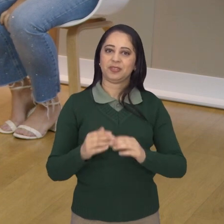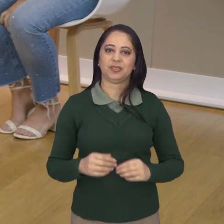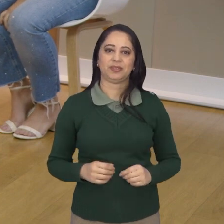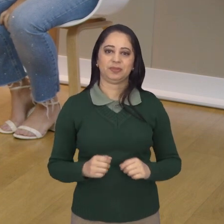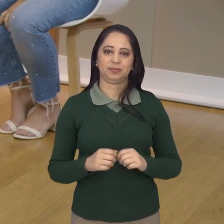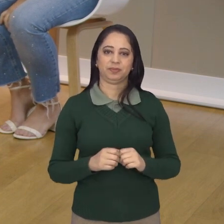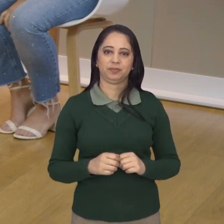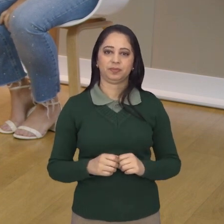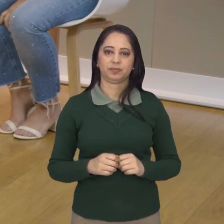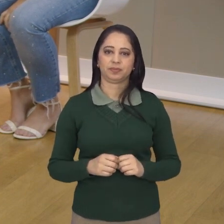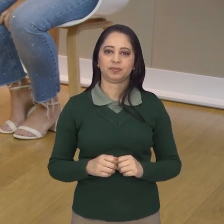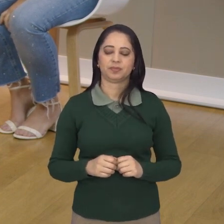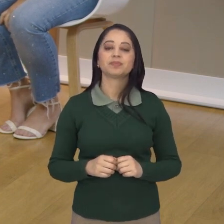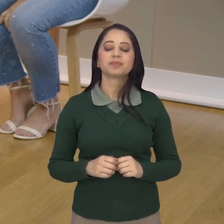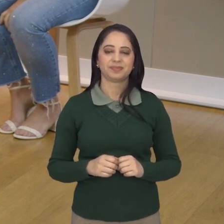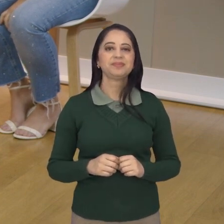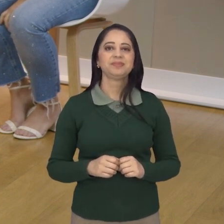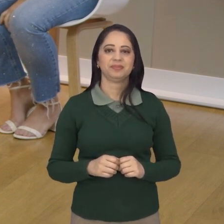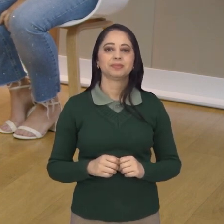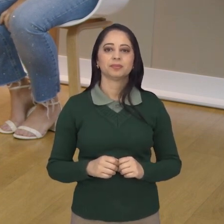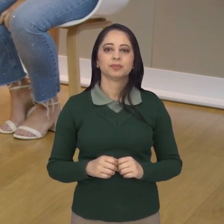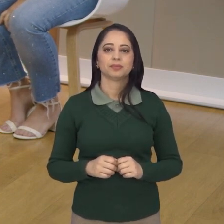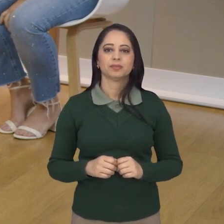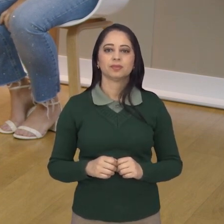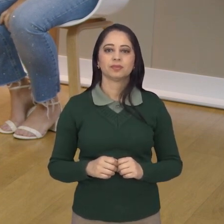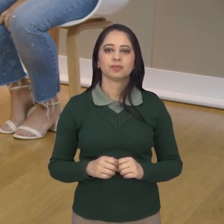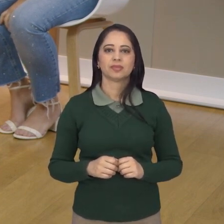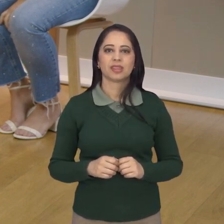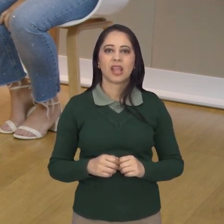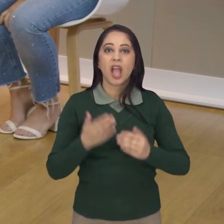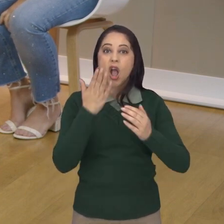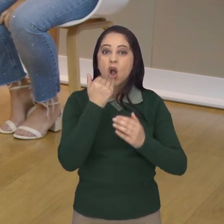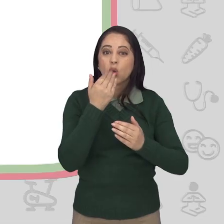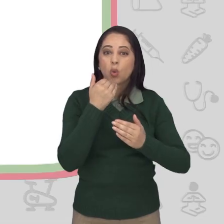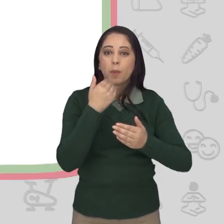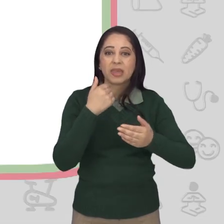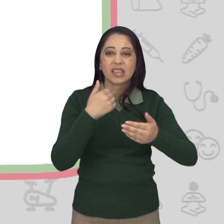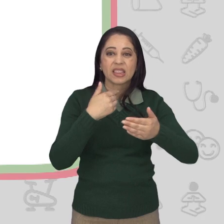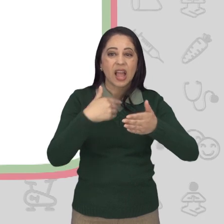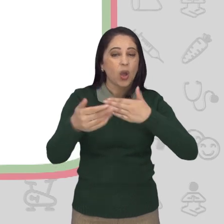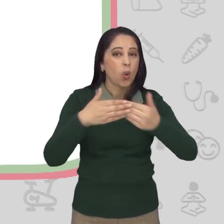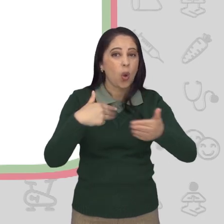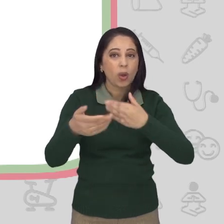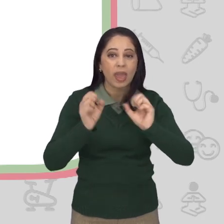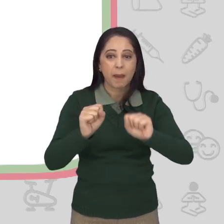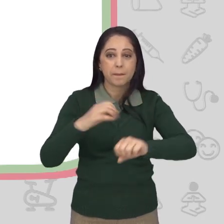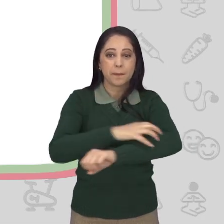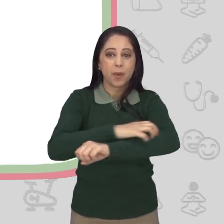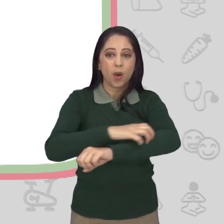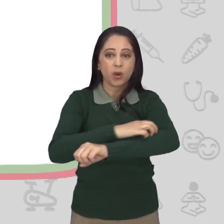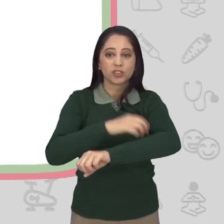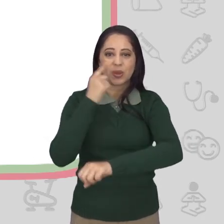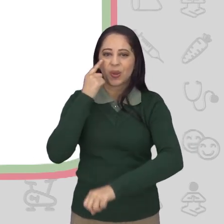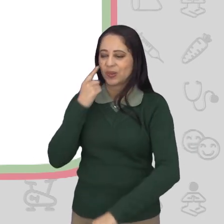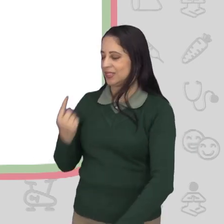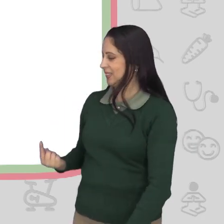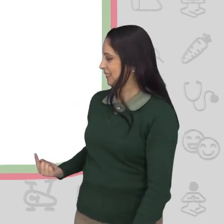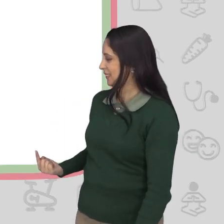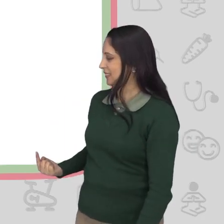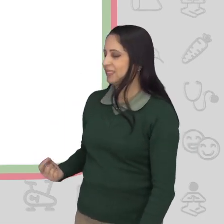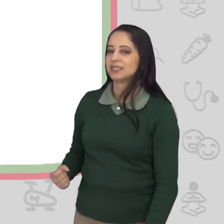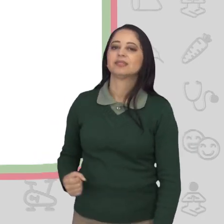coloca aqui na tela. Ótimo, olha lá. Qualquer alimento pode causar alergia, doutora? Foi a Lúcia Santos, lá do Alto da